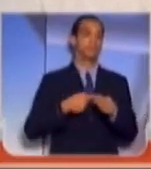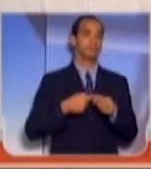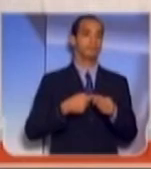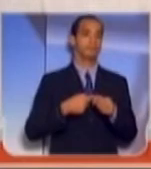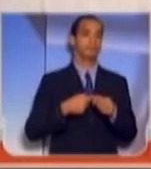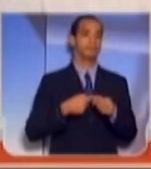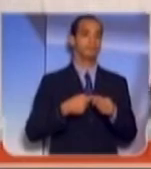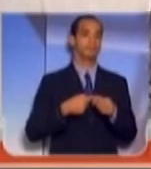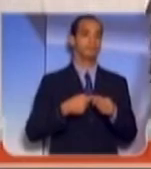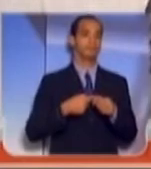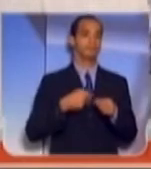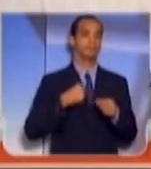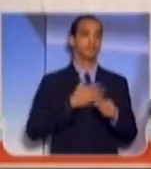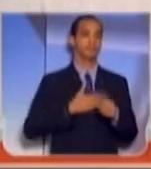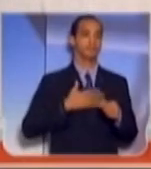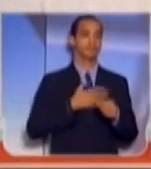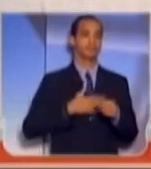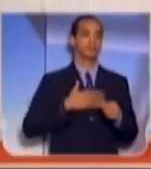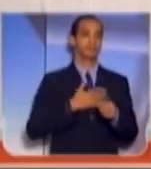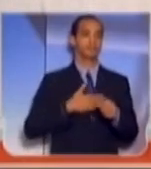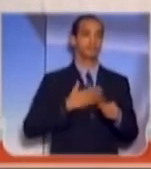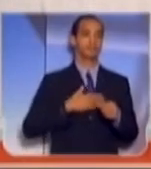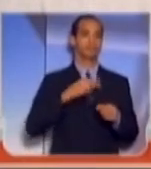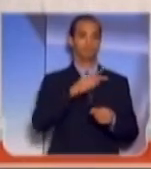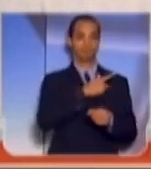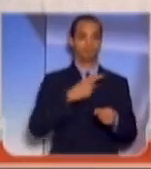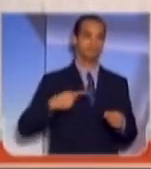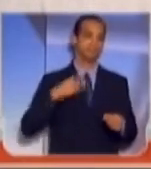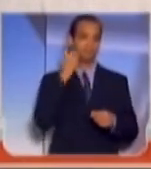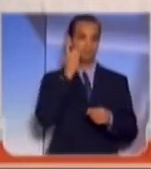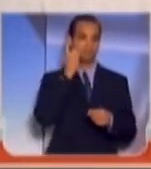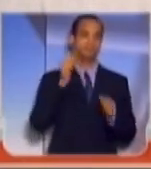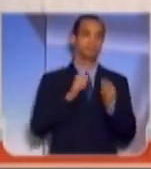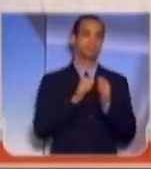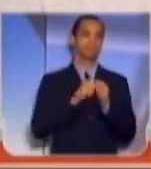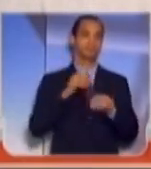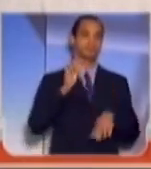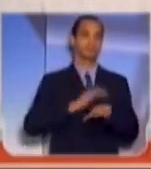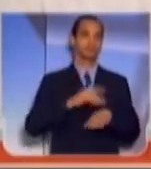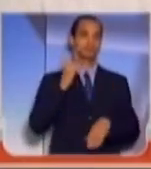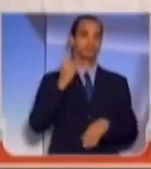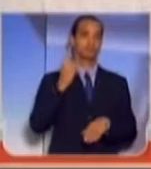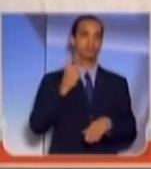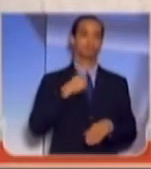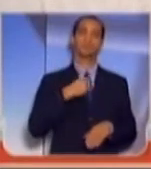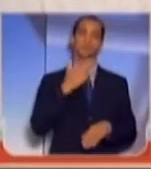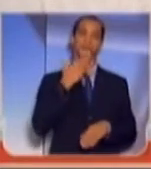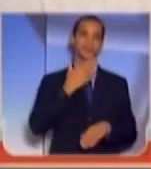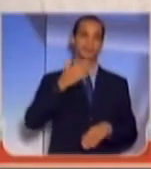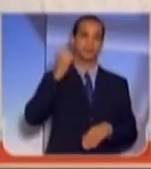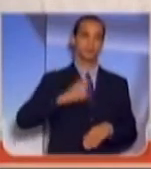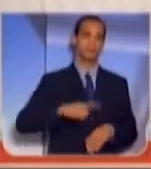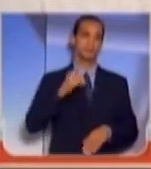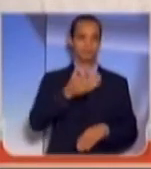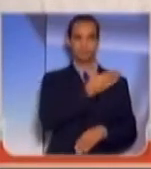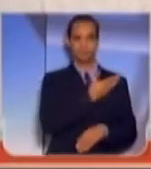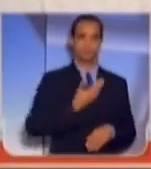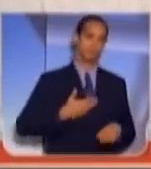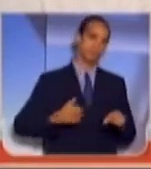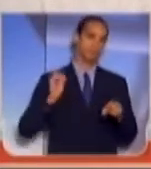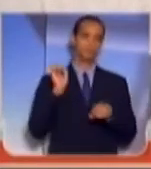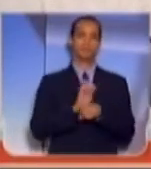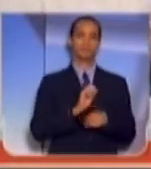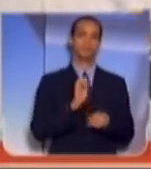eu gostaria seu presidente deputados e deputadas de fazer aqui mais uma vez um apelo ao governo